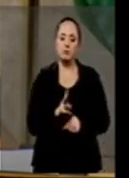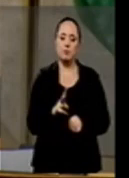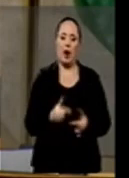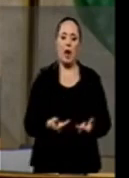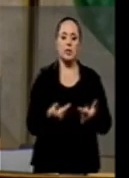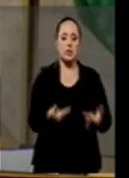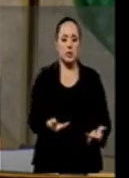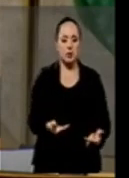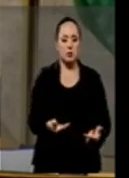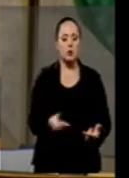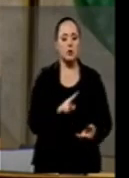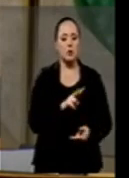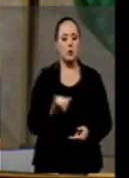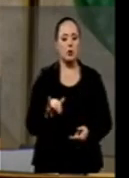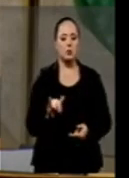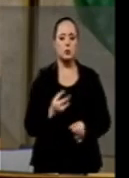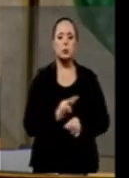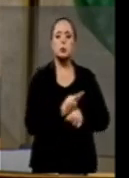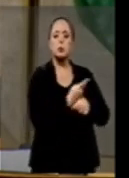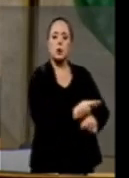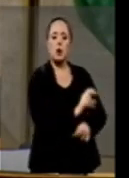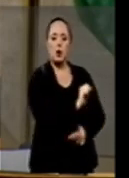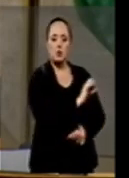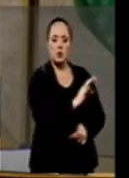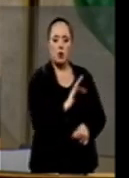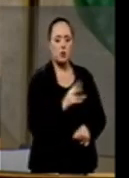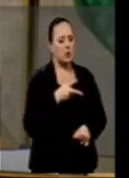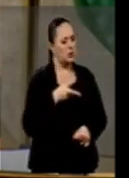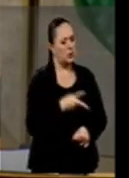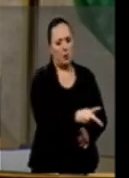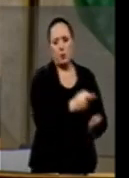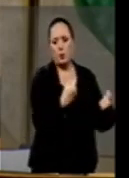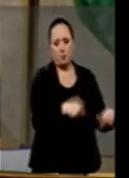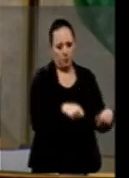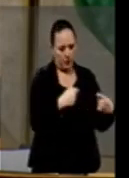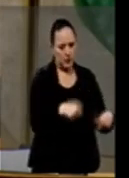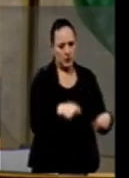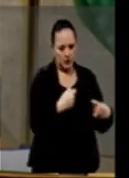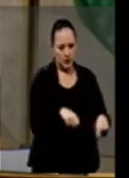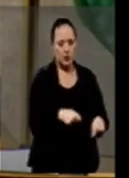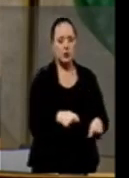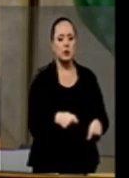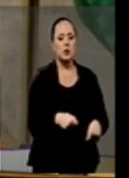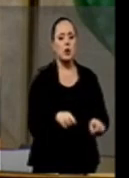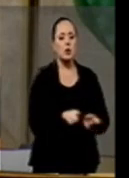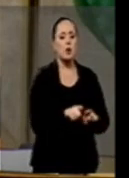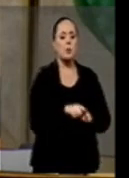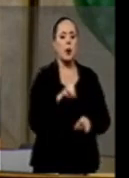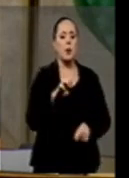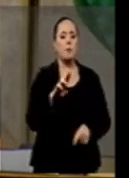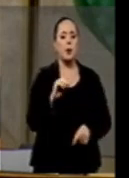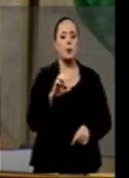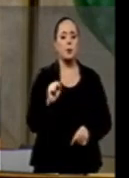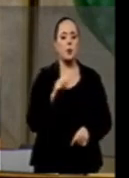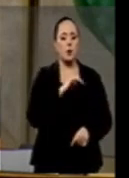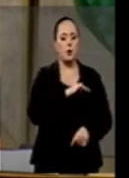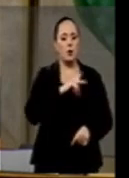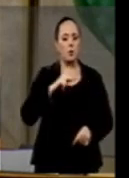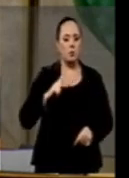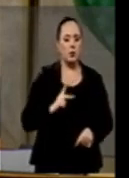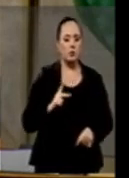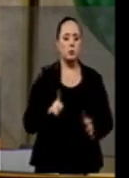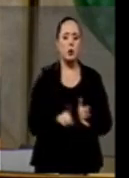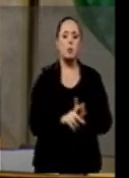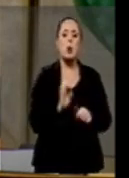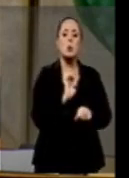buscar a esta casa e por intermédio de cada membro dos ministérios públicos nos estados no ministério público